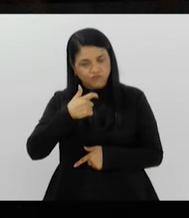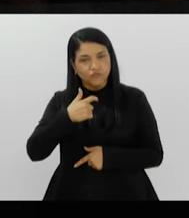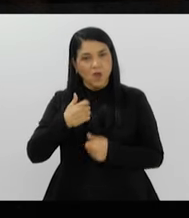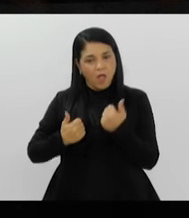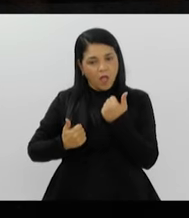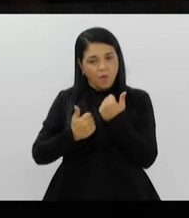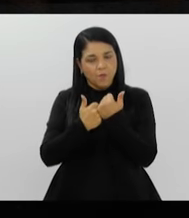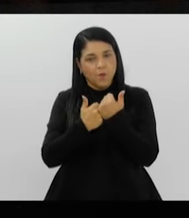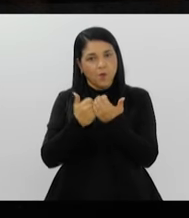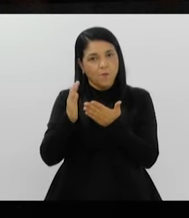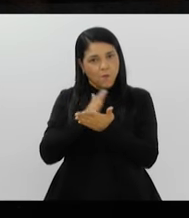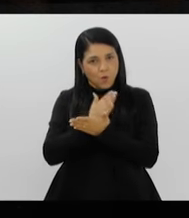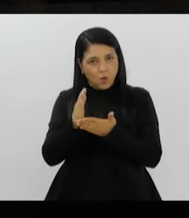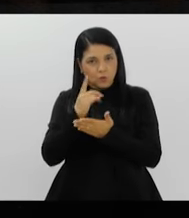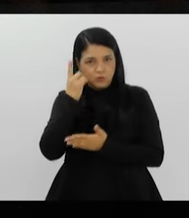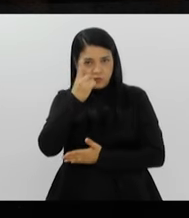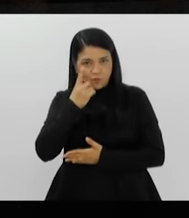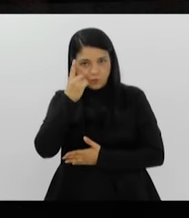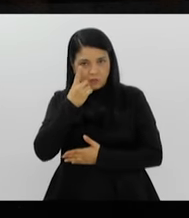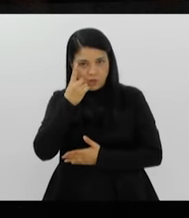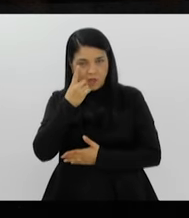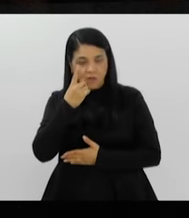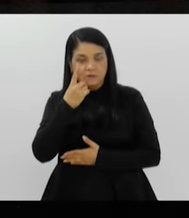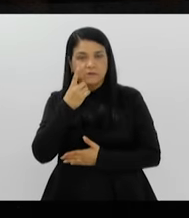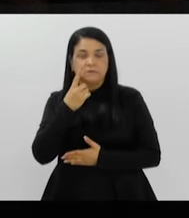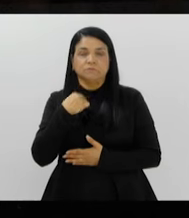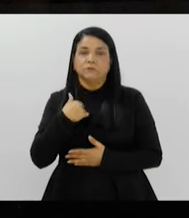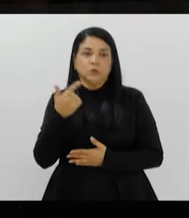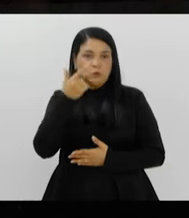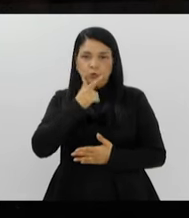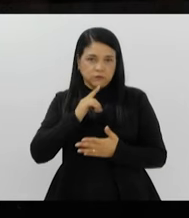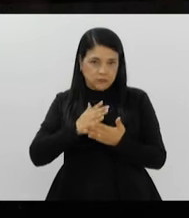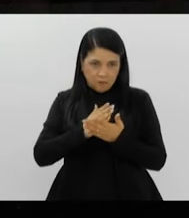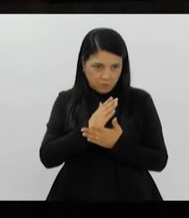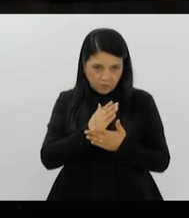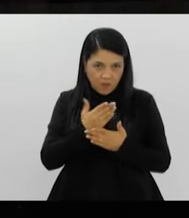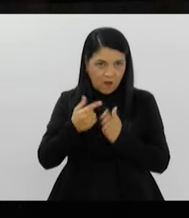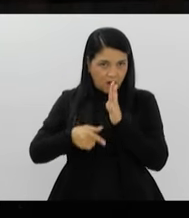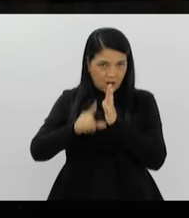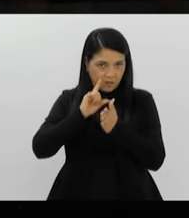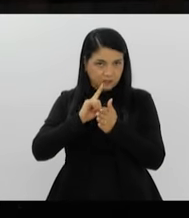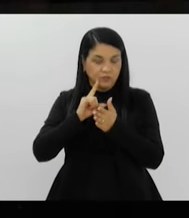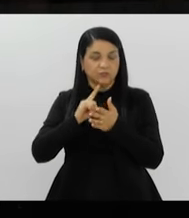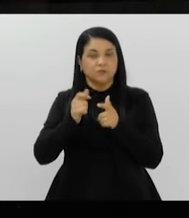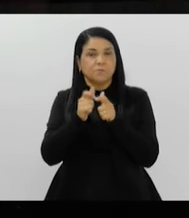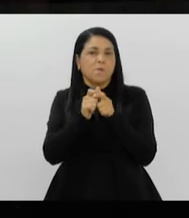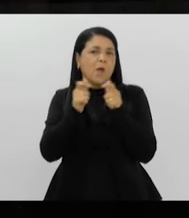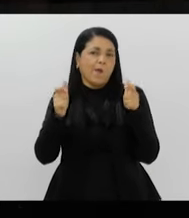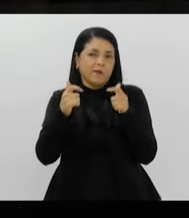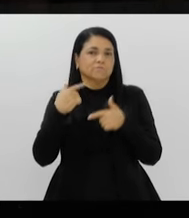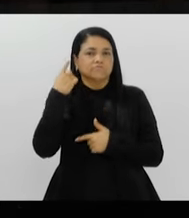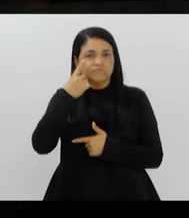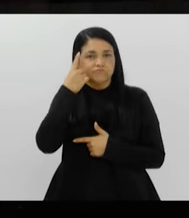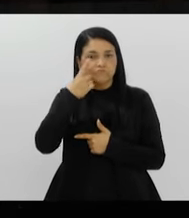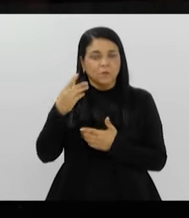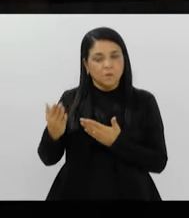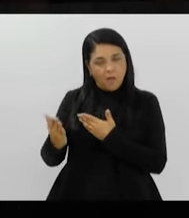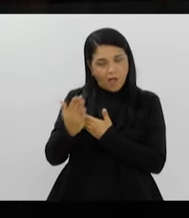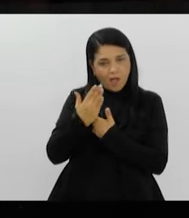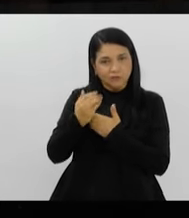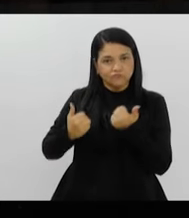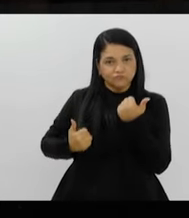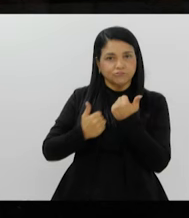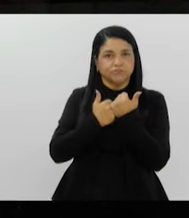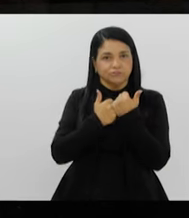por alguns parlamentares, senão não tinha sido aprovado, quando eu digo alguns, a maioria, de